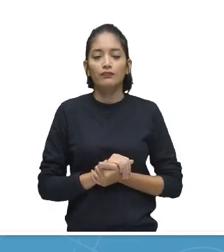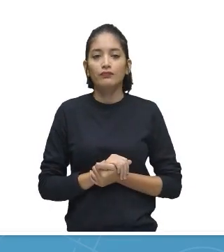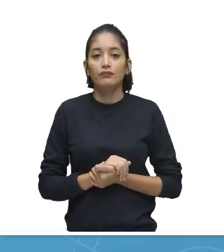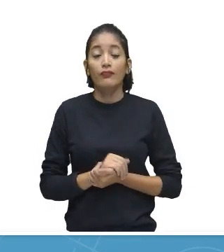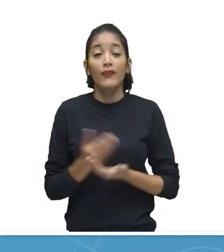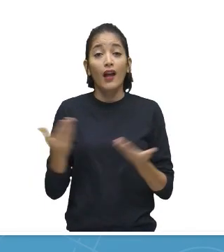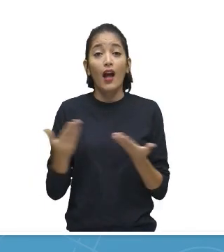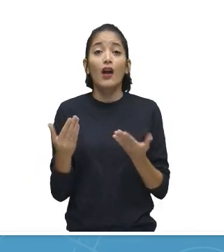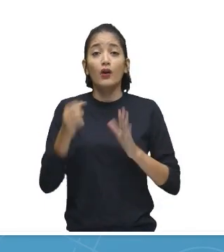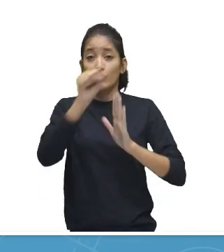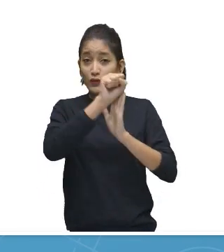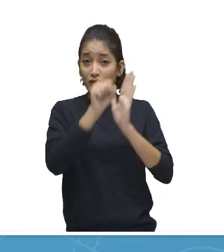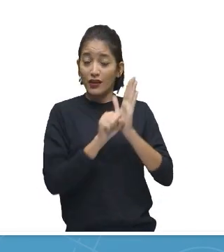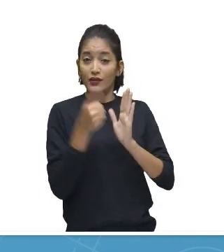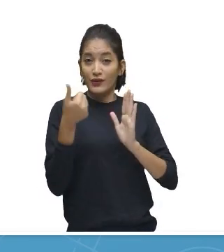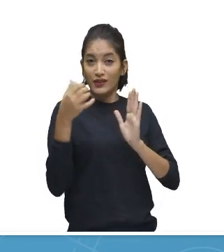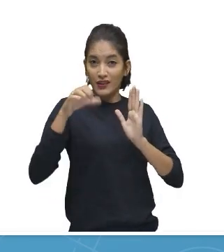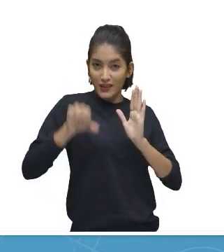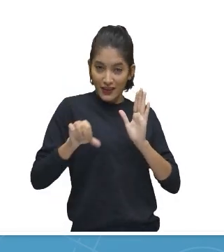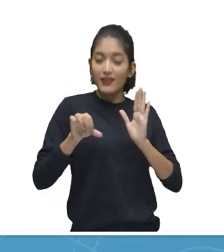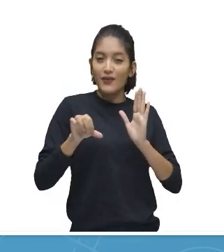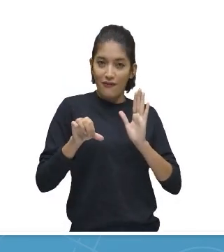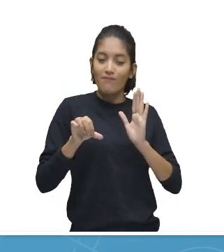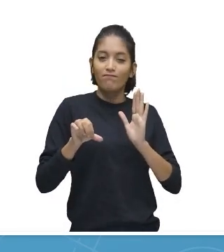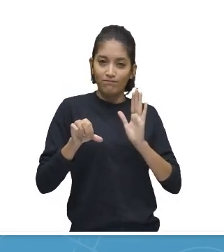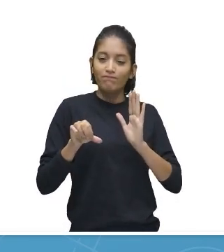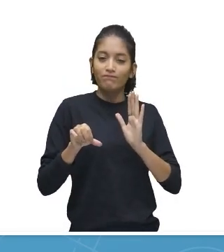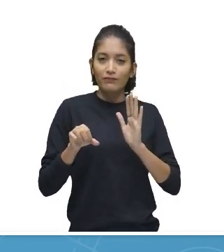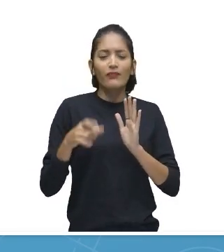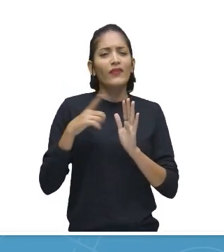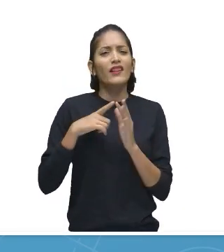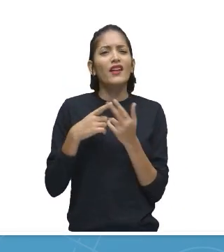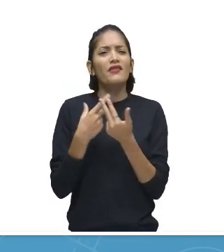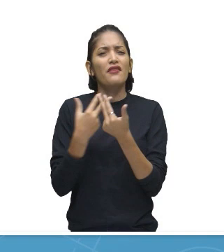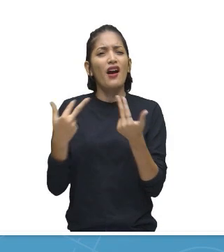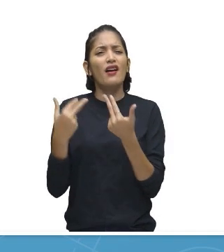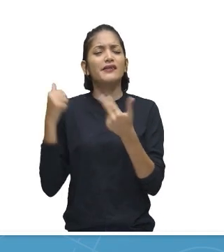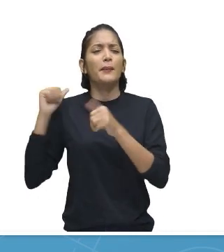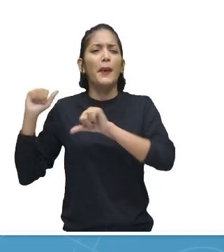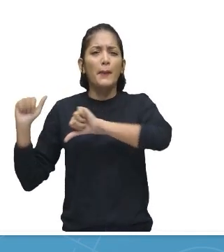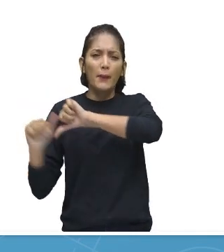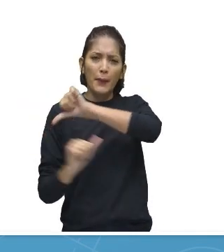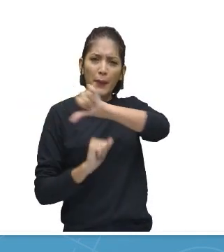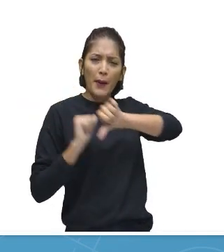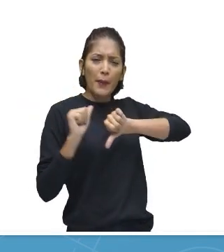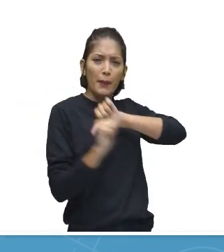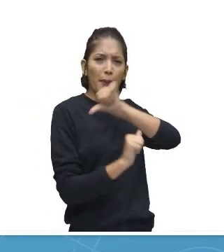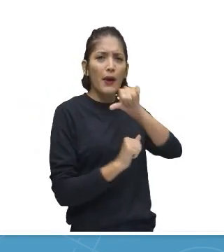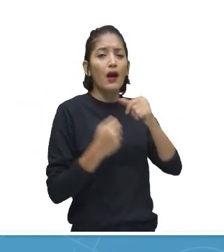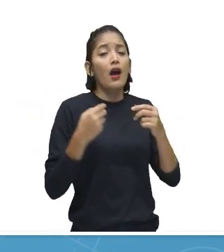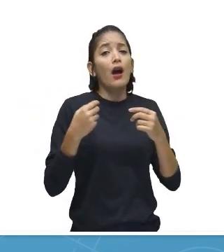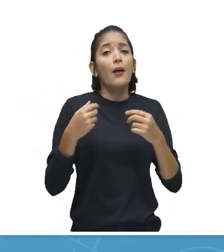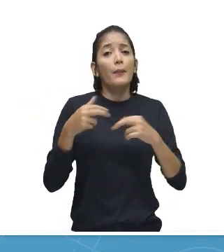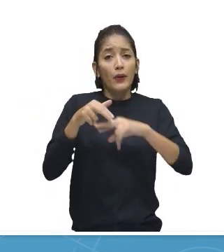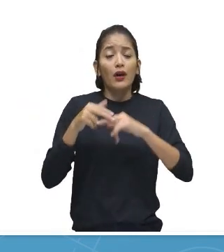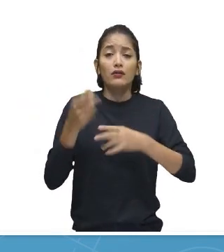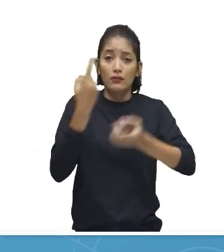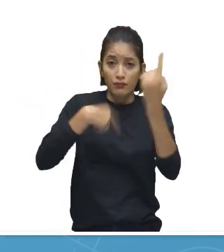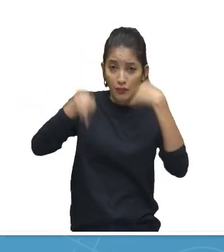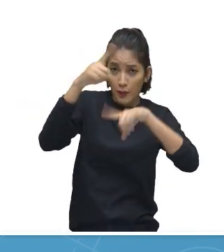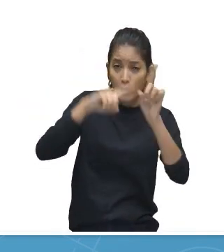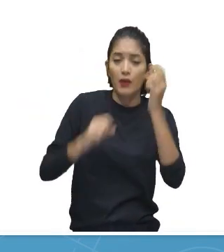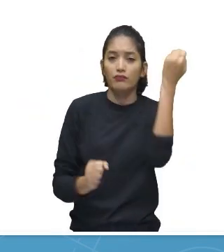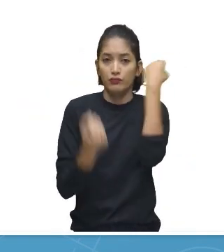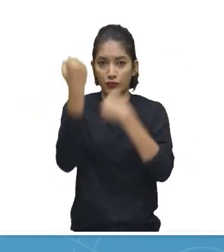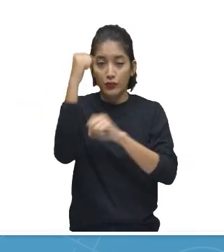século XIX. O século XIX passou por fortes mudanças decorrentes da Revolução Industrial e da